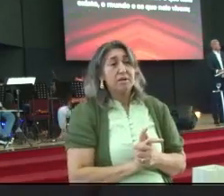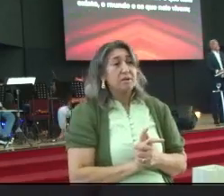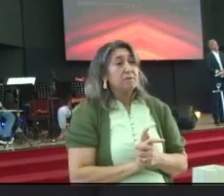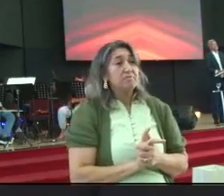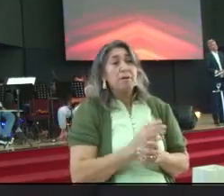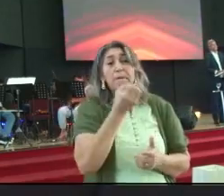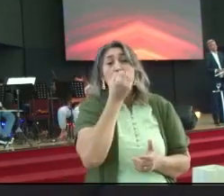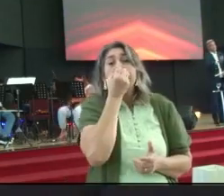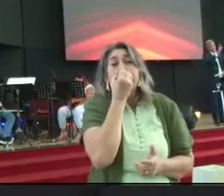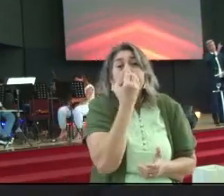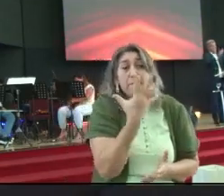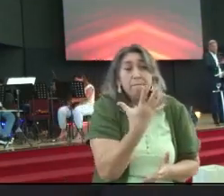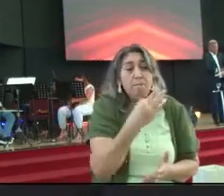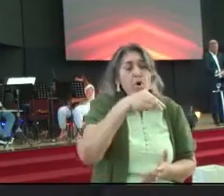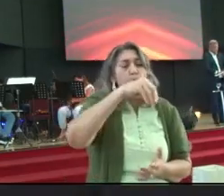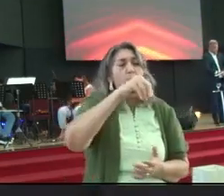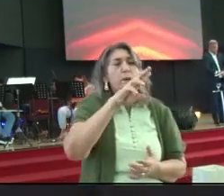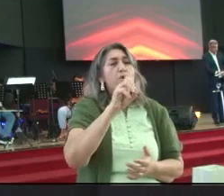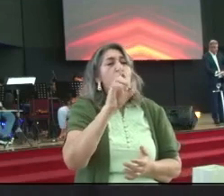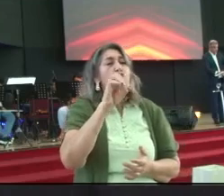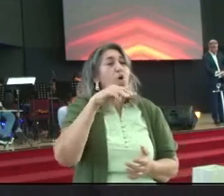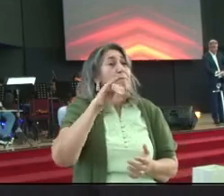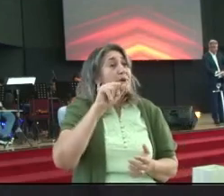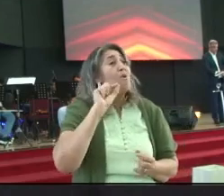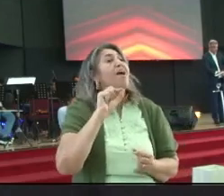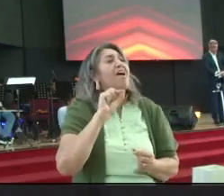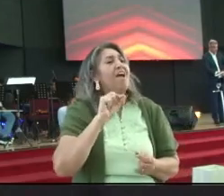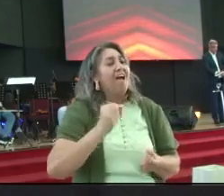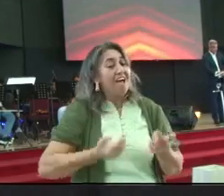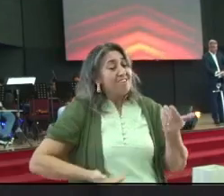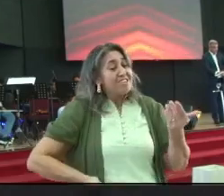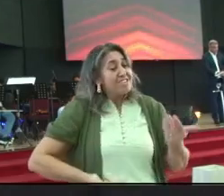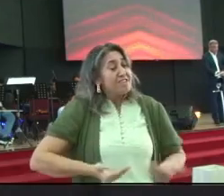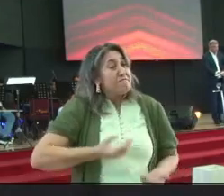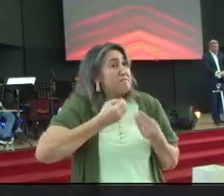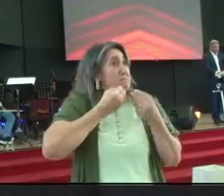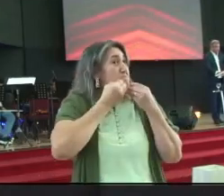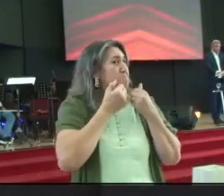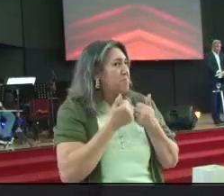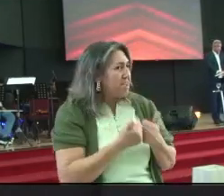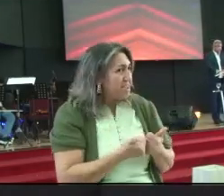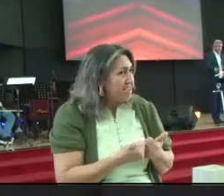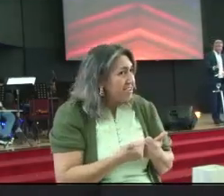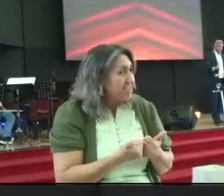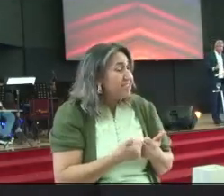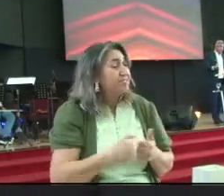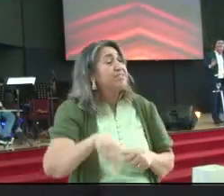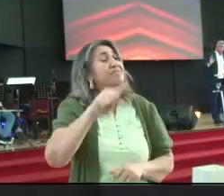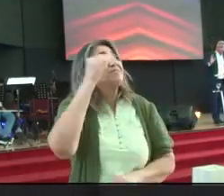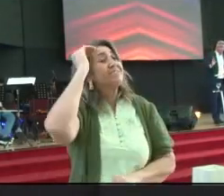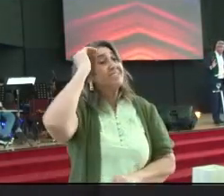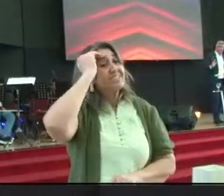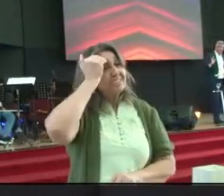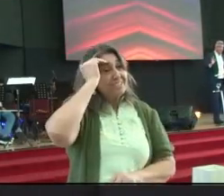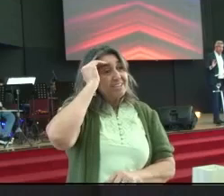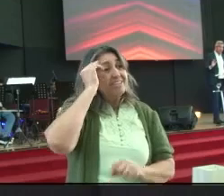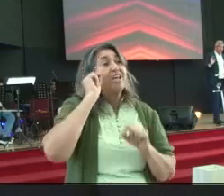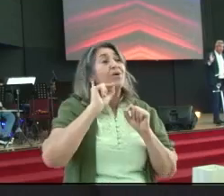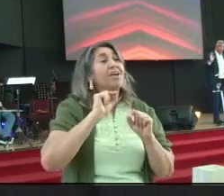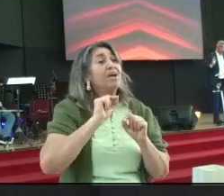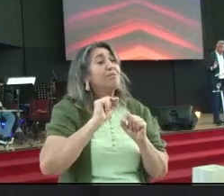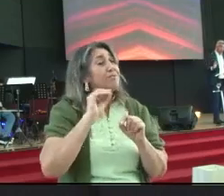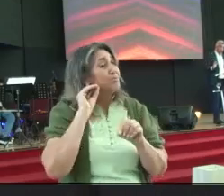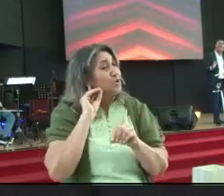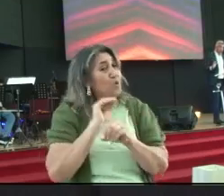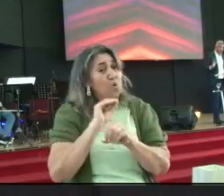Boa mordomia, você precisa entender esta manhã, é entender que você deve